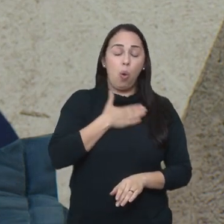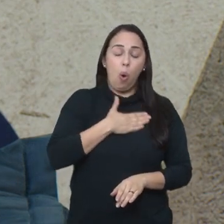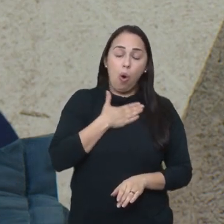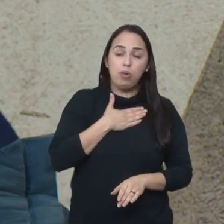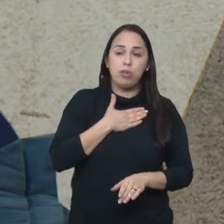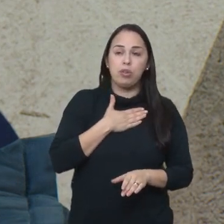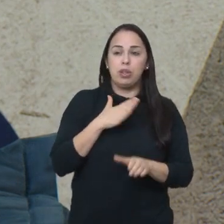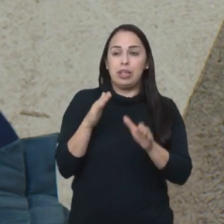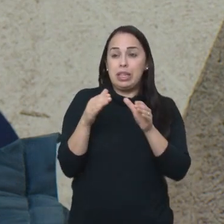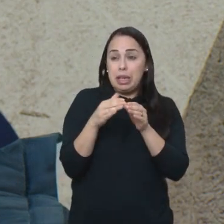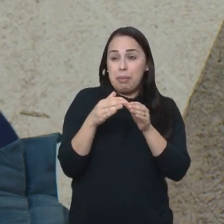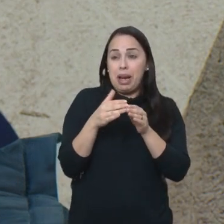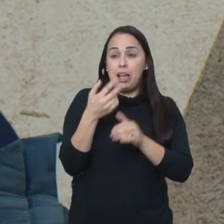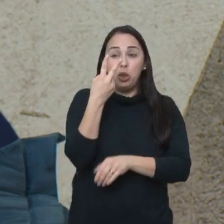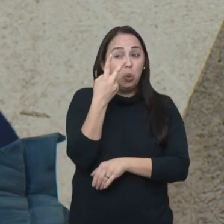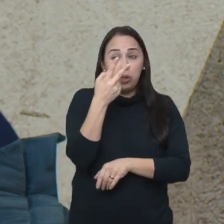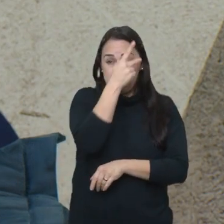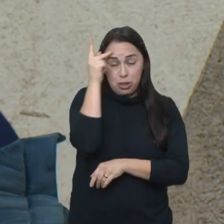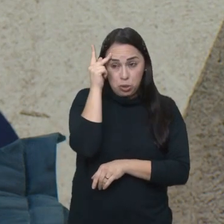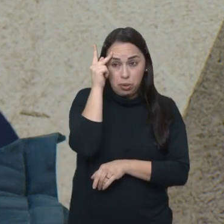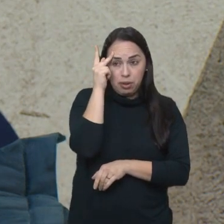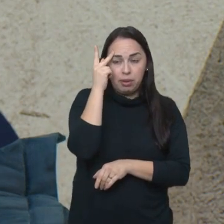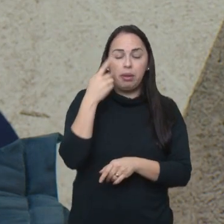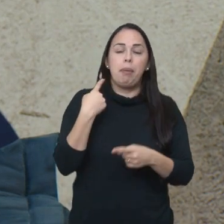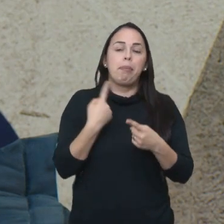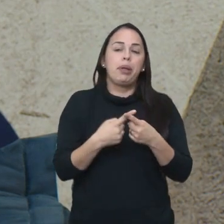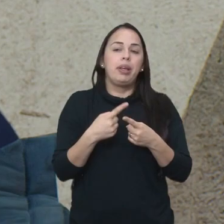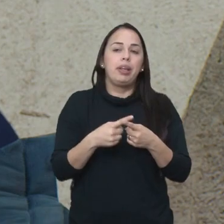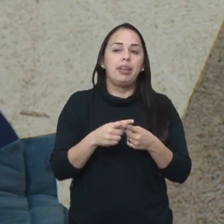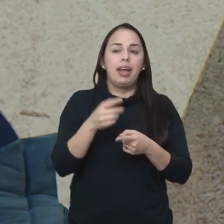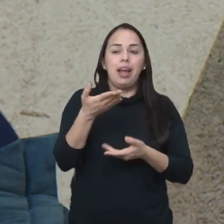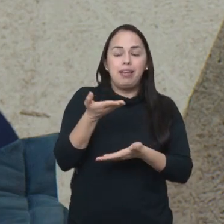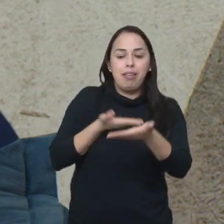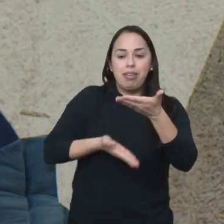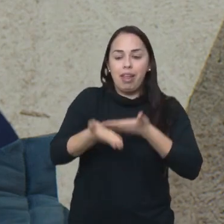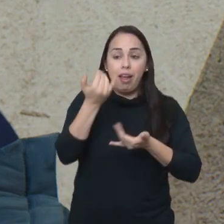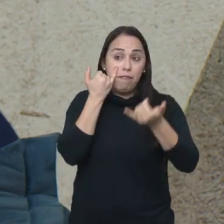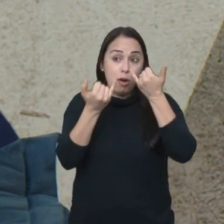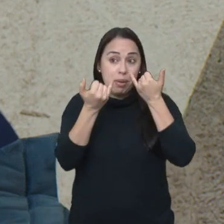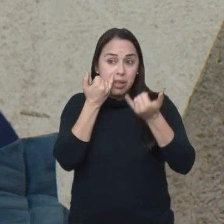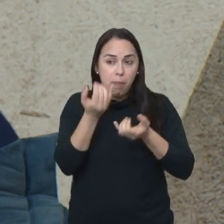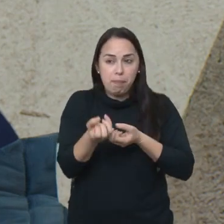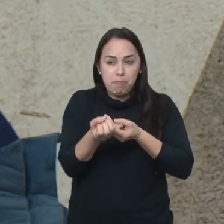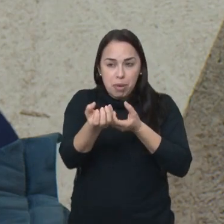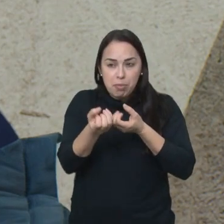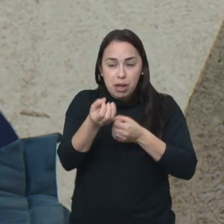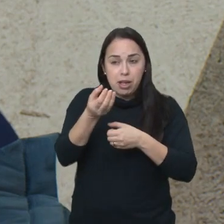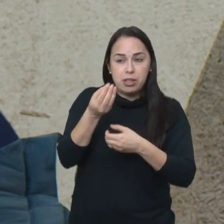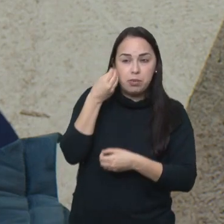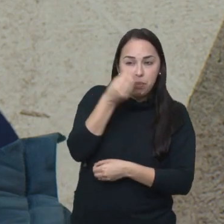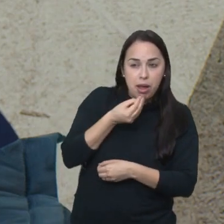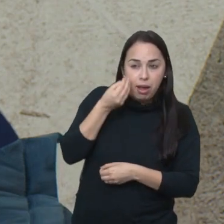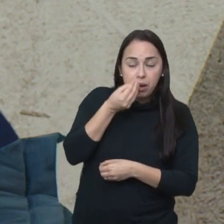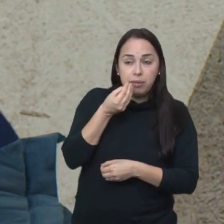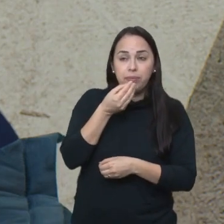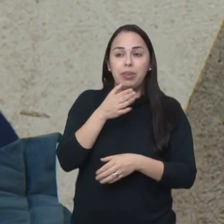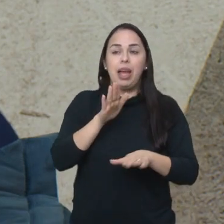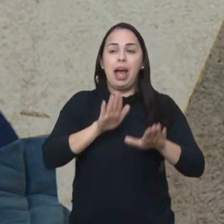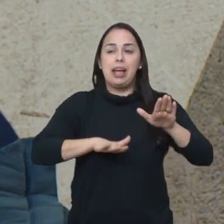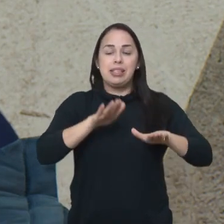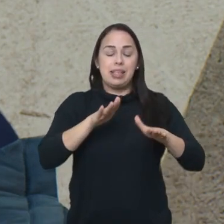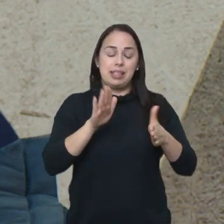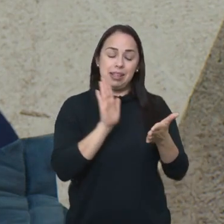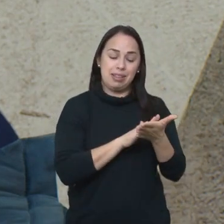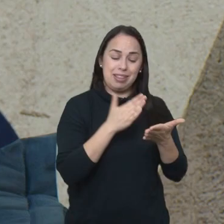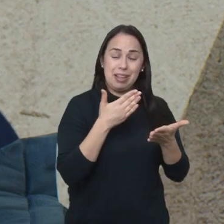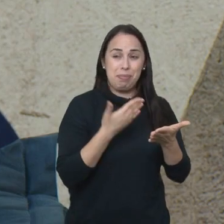particularmente gosto sempre de trabalhar no mínimo em dupla, porque você tem um colega para trocar informações, às vezes a